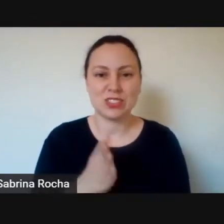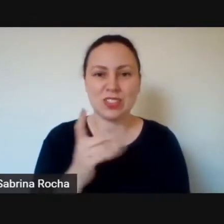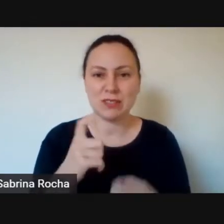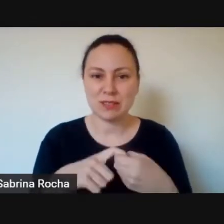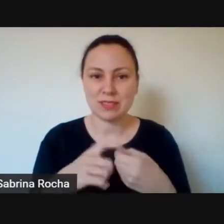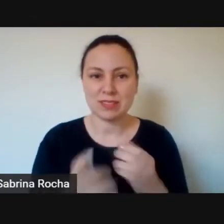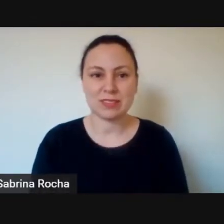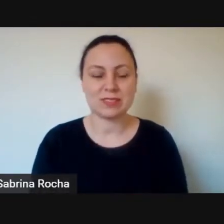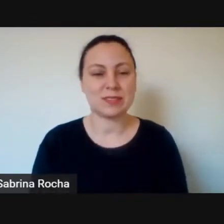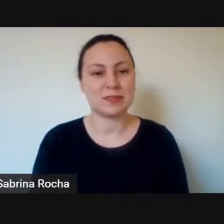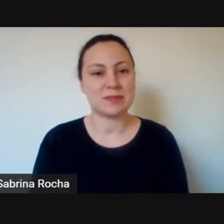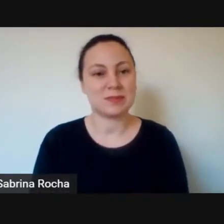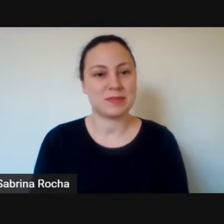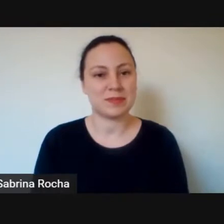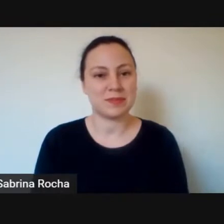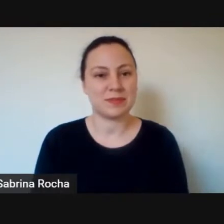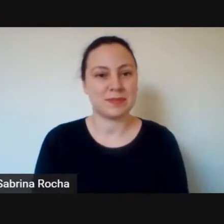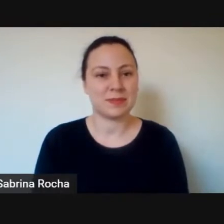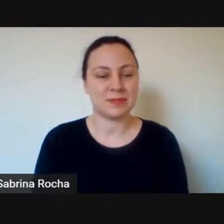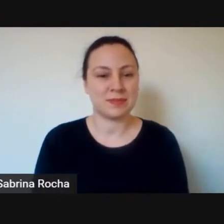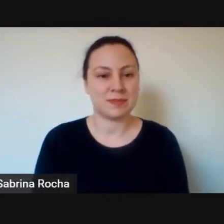retornando.